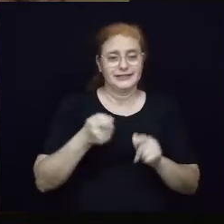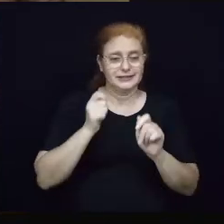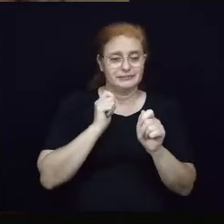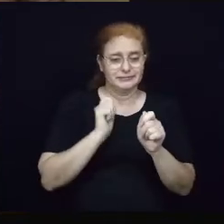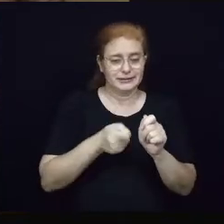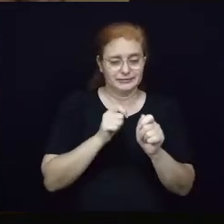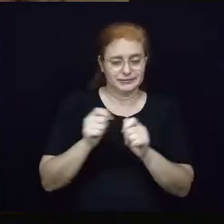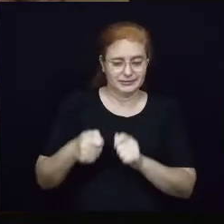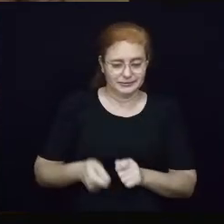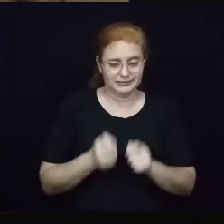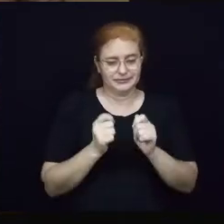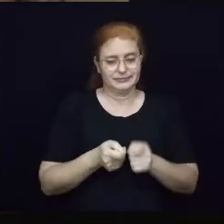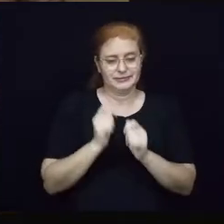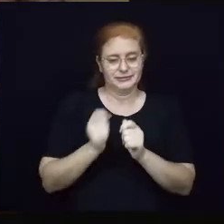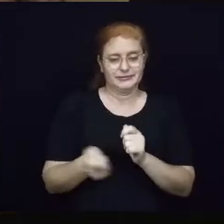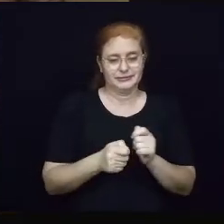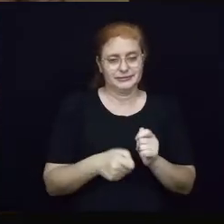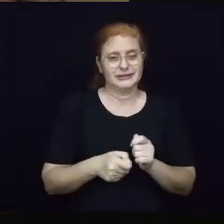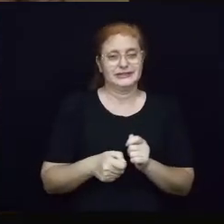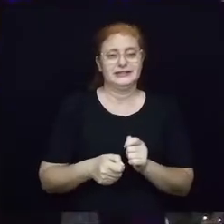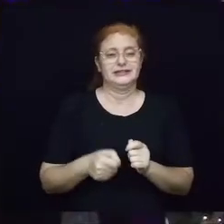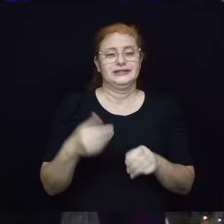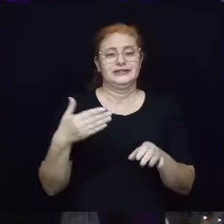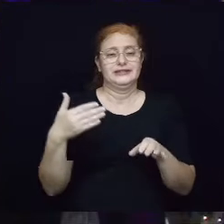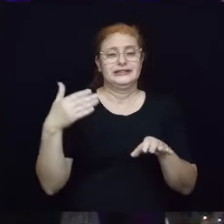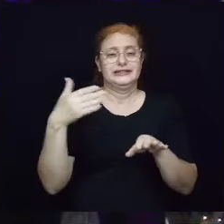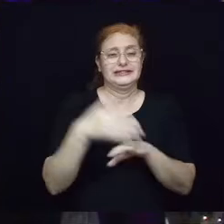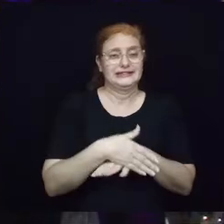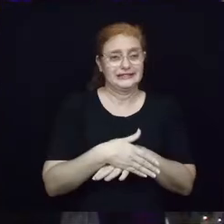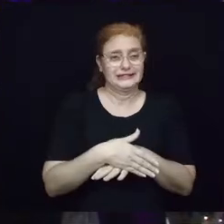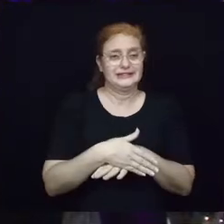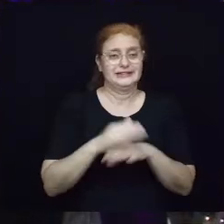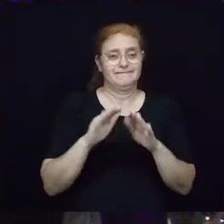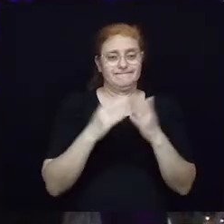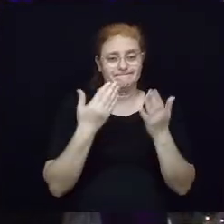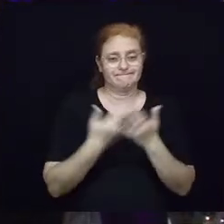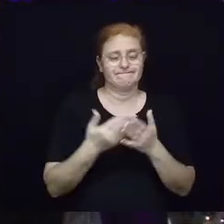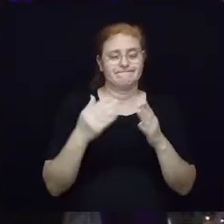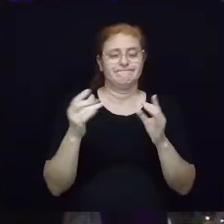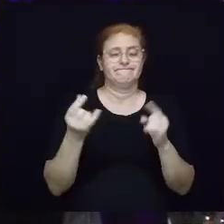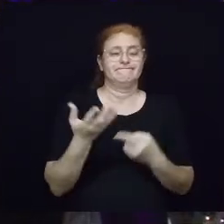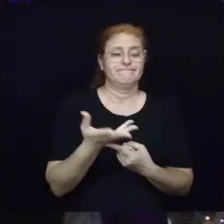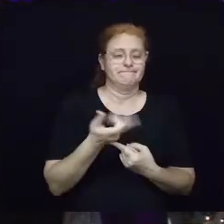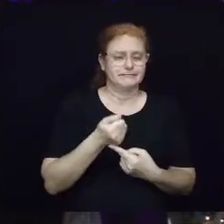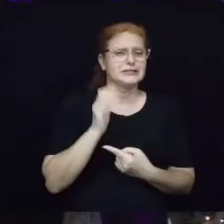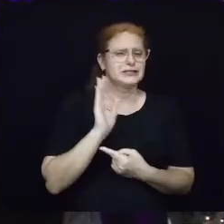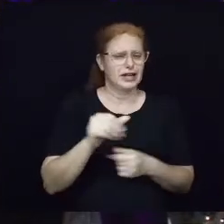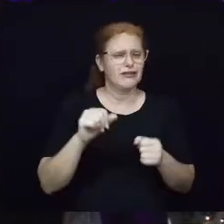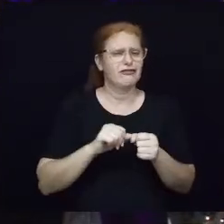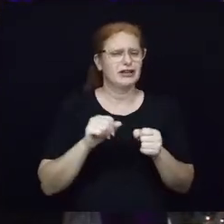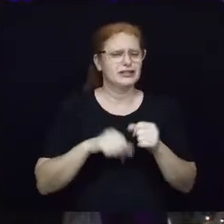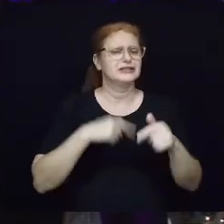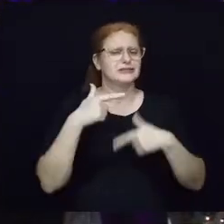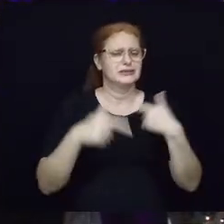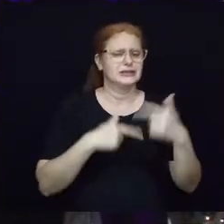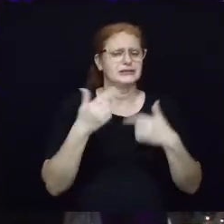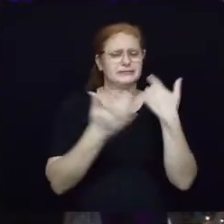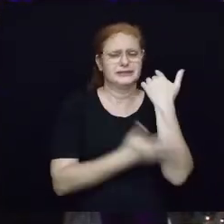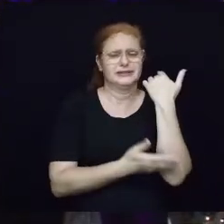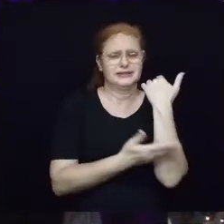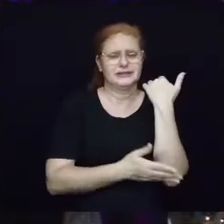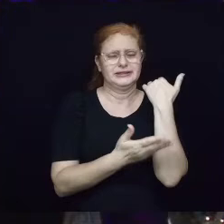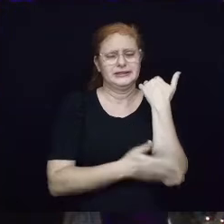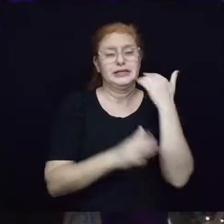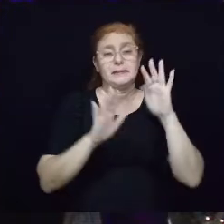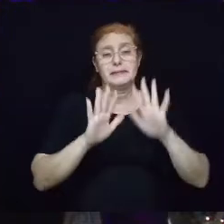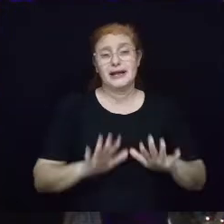né? Sim, porque quando eu entrei na escola de artes, eu já fazia já trabalhava com madeira, mas